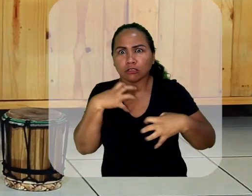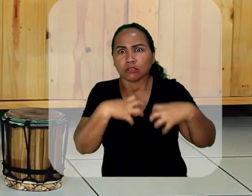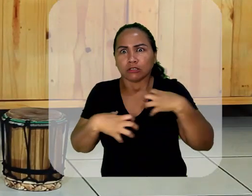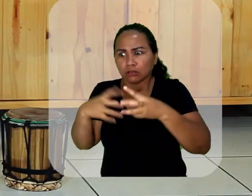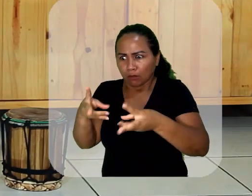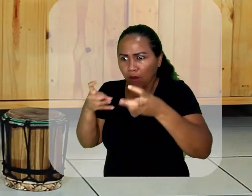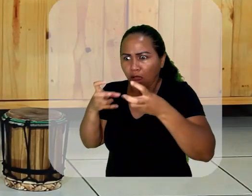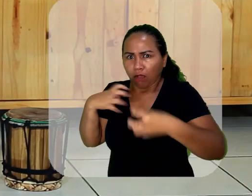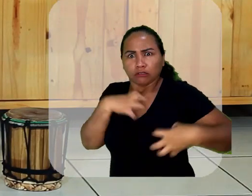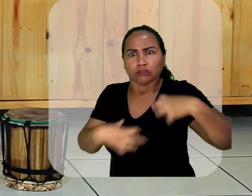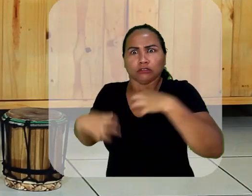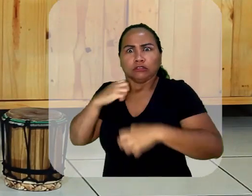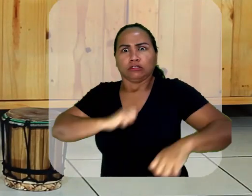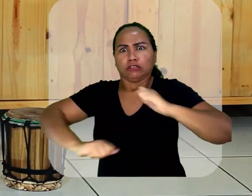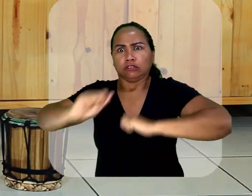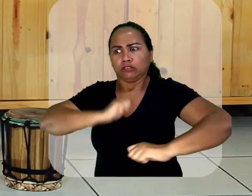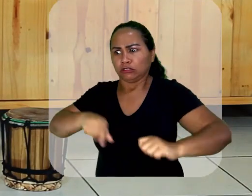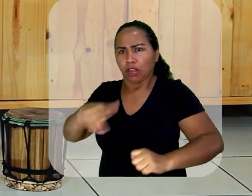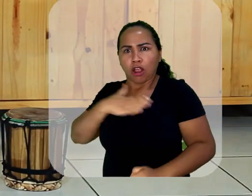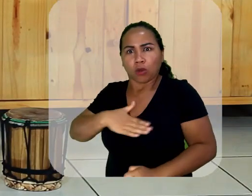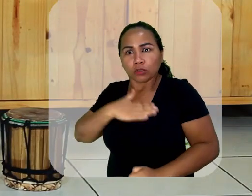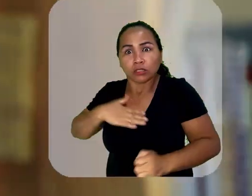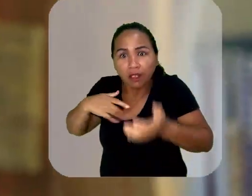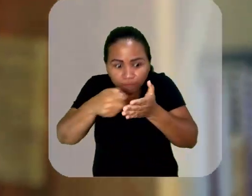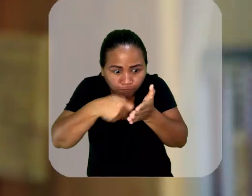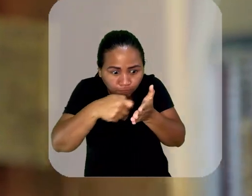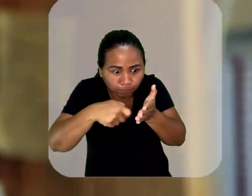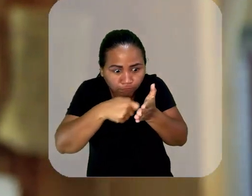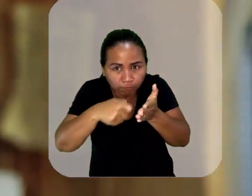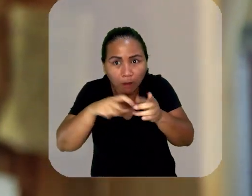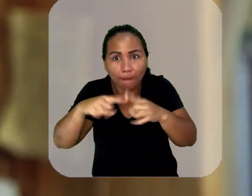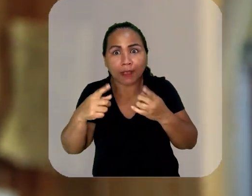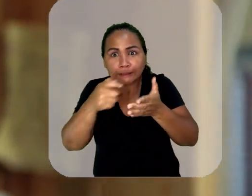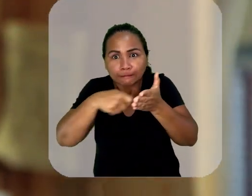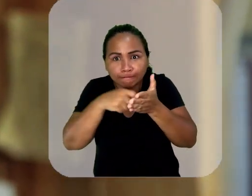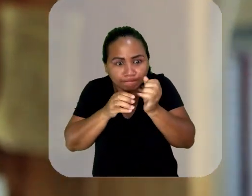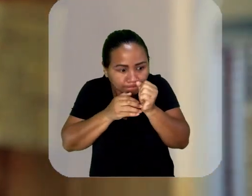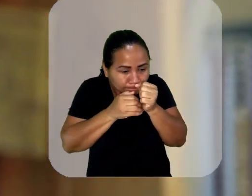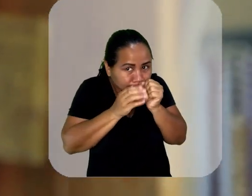Ela gostava de escrever, mas escrevia escondido de nosso pai.